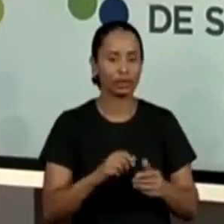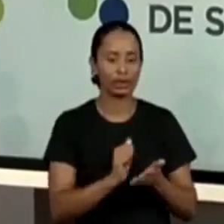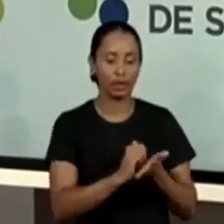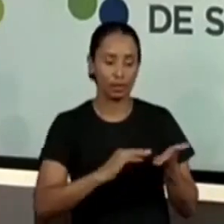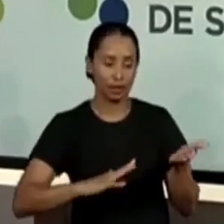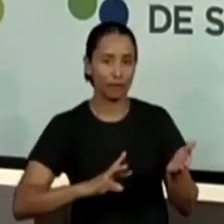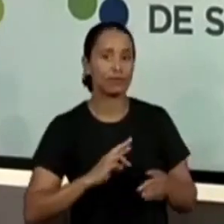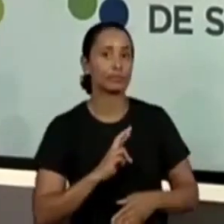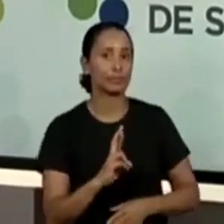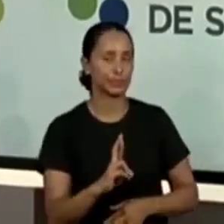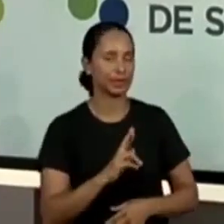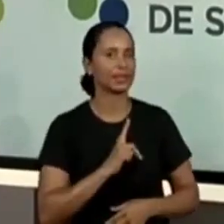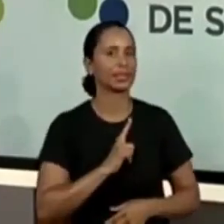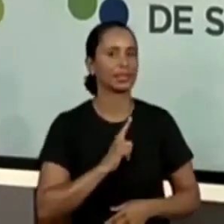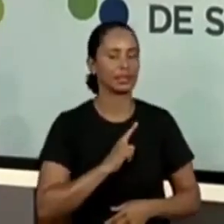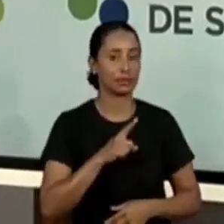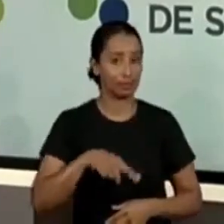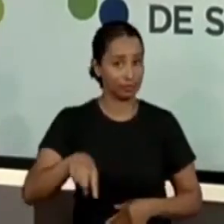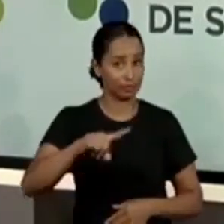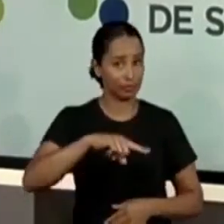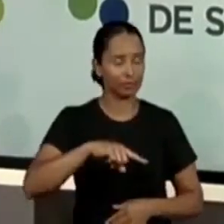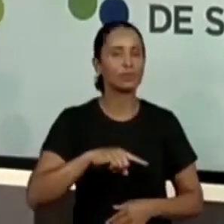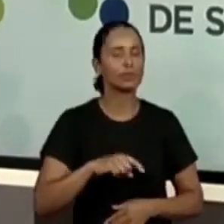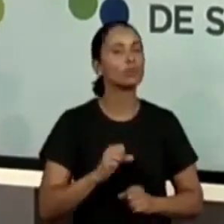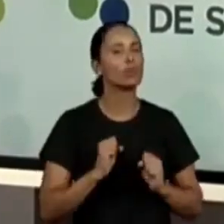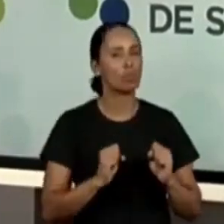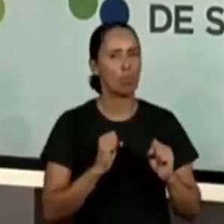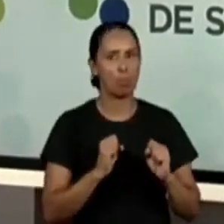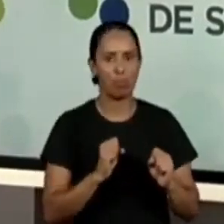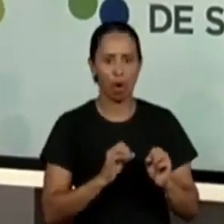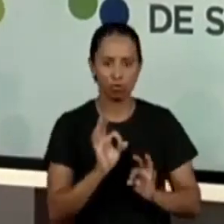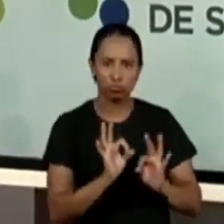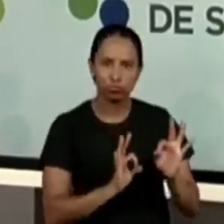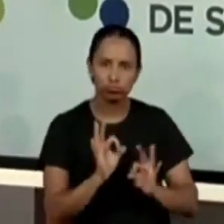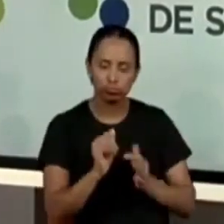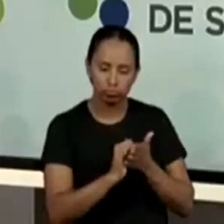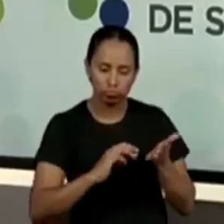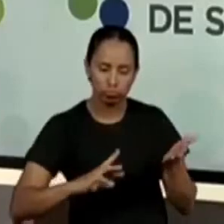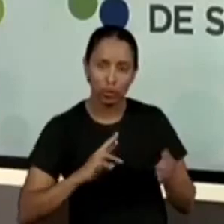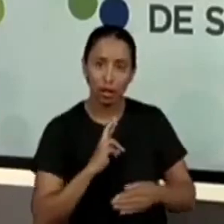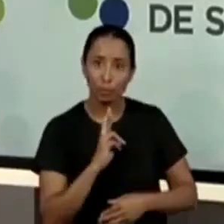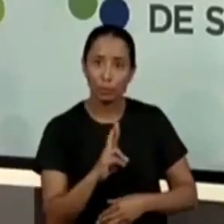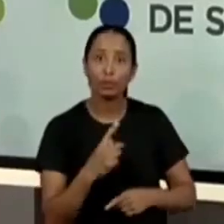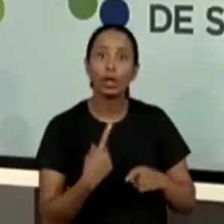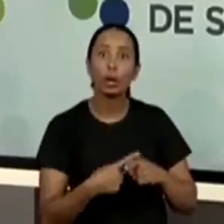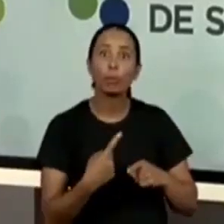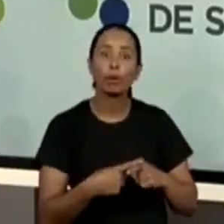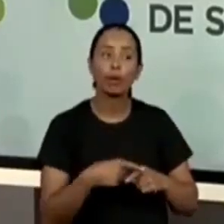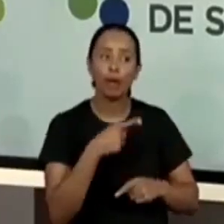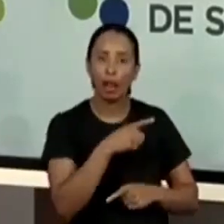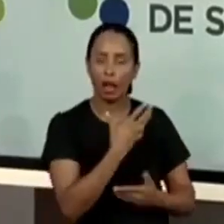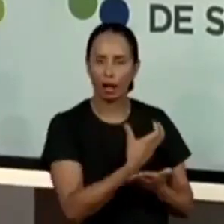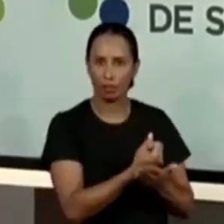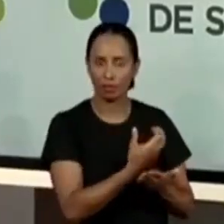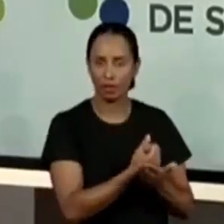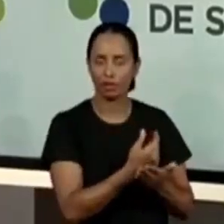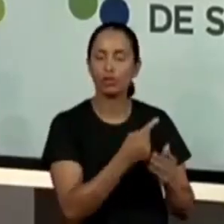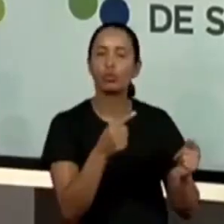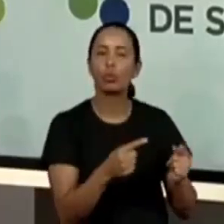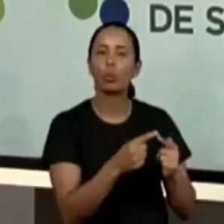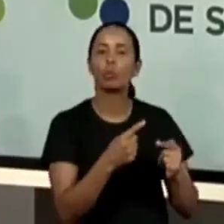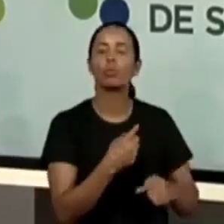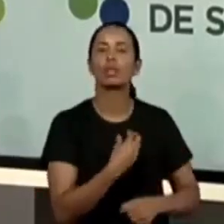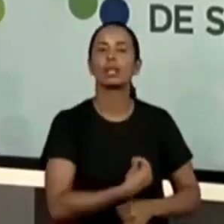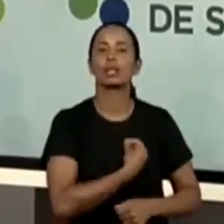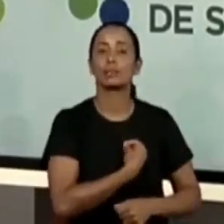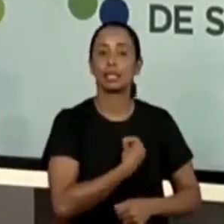final da aula, olha lá a sua tarefa, olha lá que ela vai computar como presença aí para vocês, sempre bom. E refaçam, né? Tentem